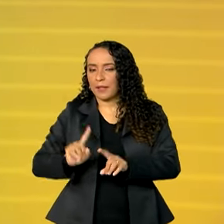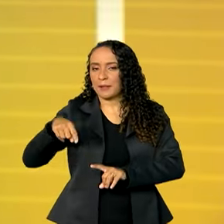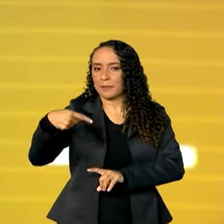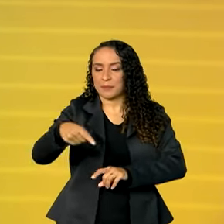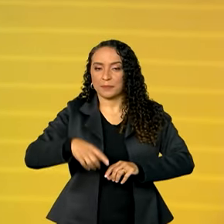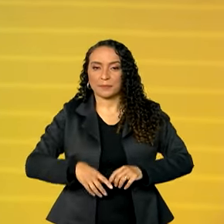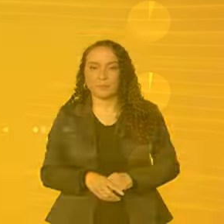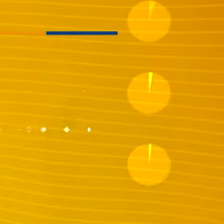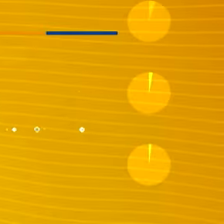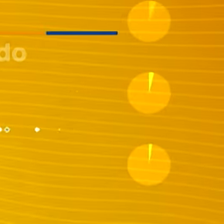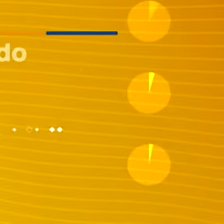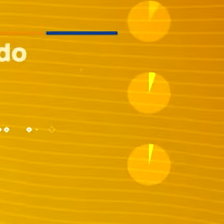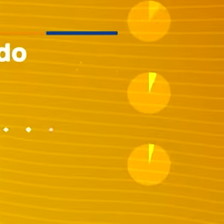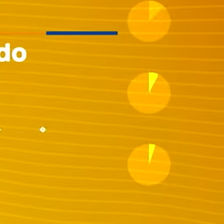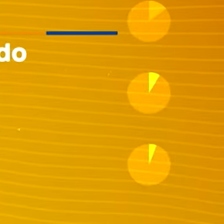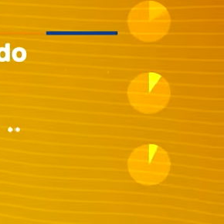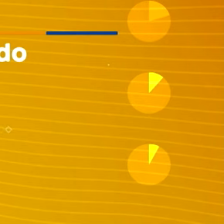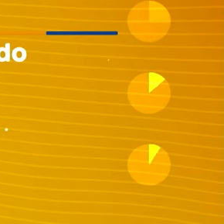já.